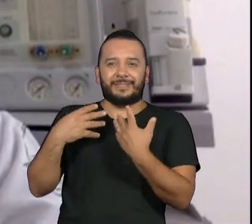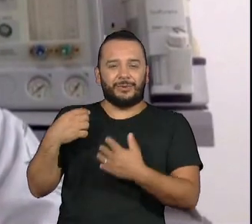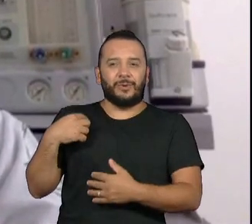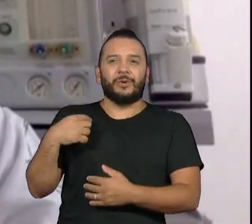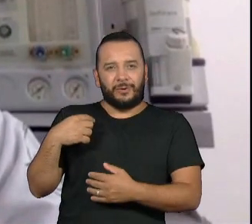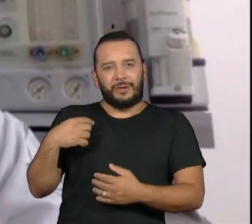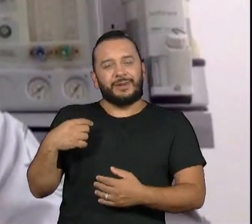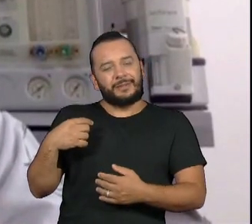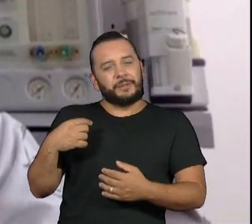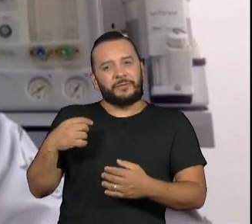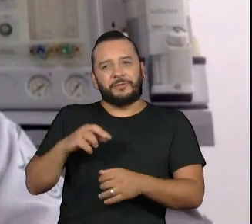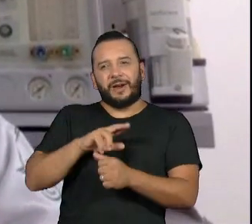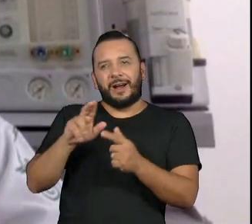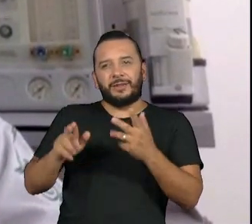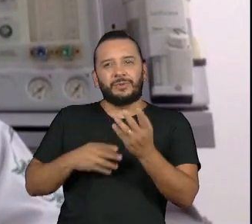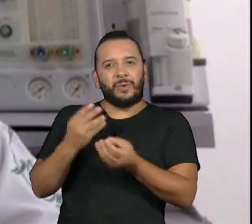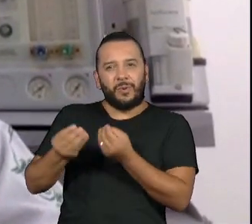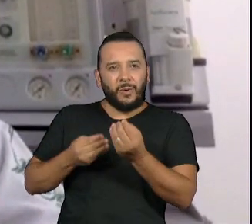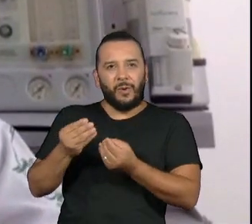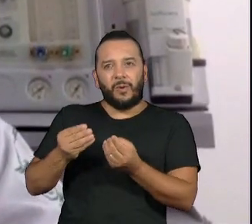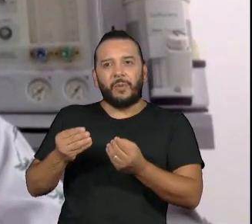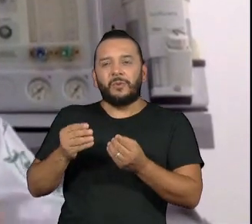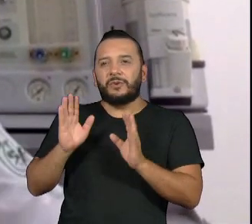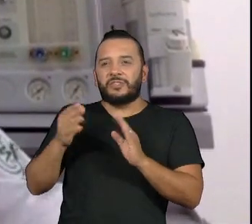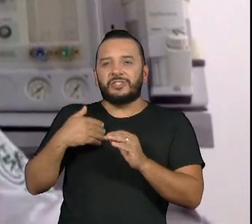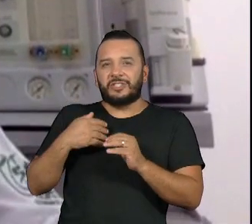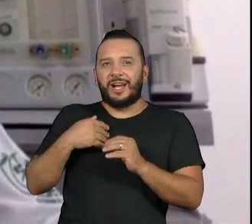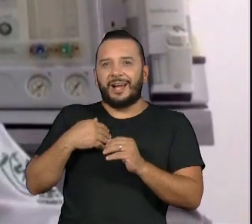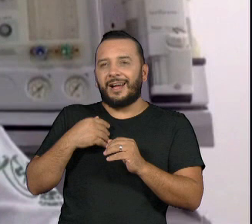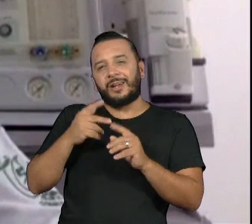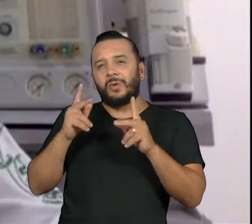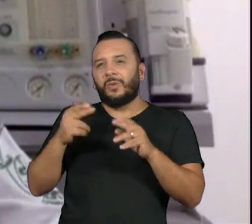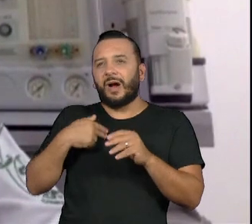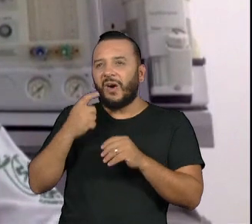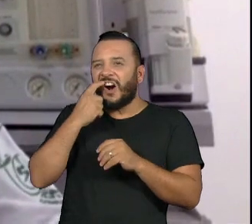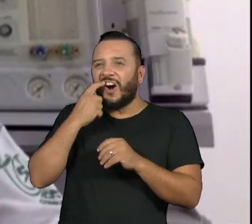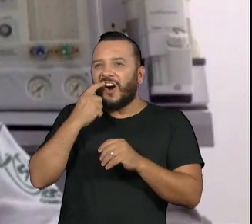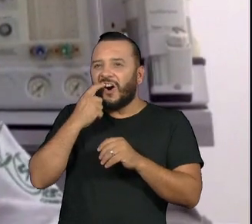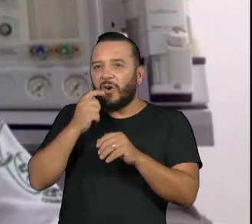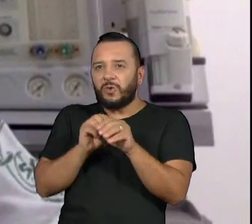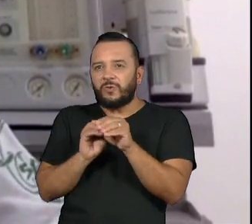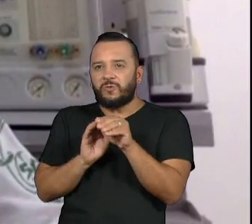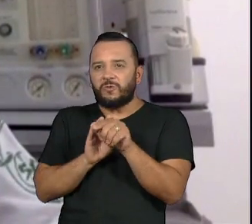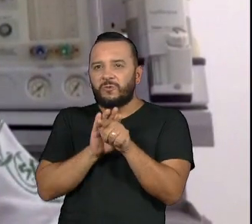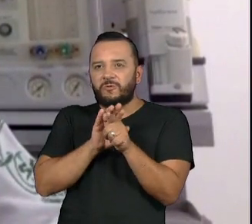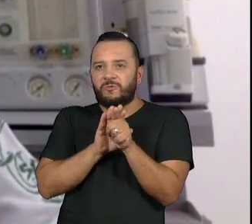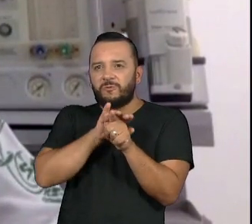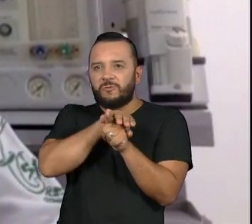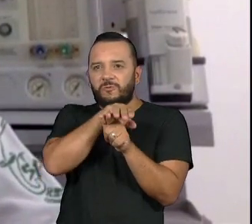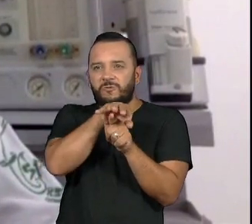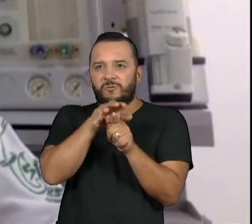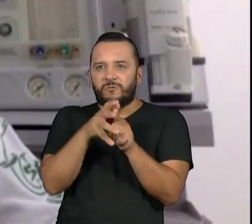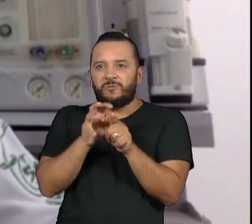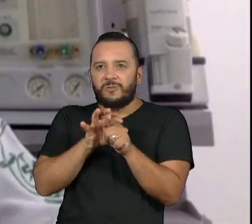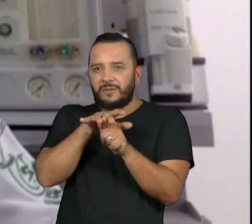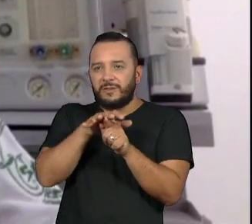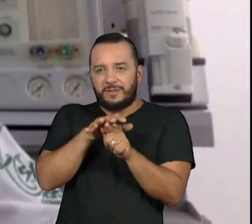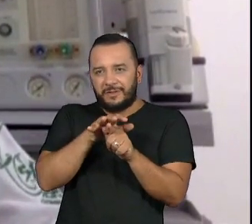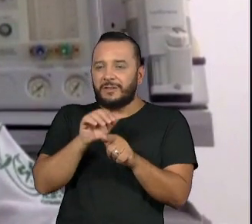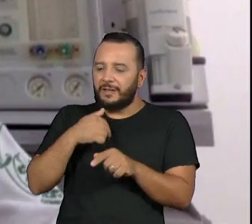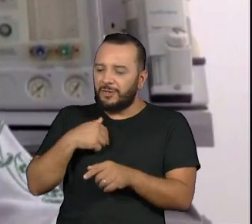sobre fisiologia de regeneração óssea, e acima de tudo ela trouxe para a gente uma humildade, né, em aprender com os bichos.